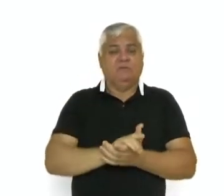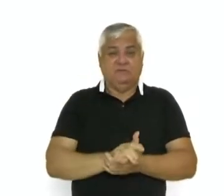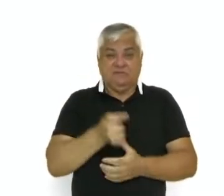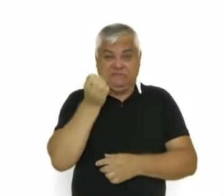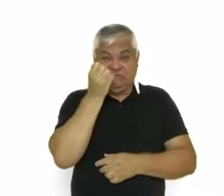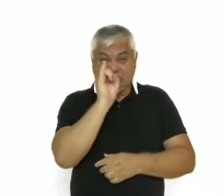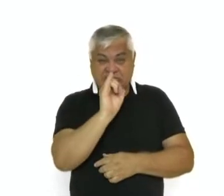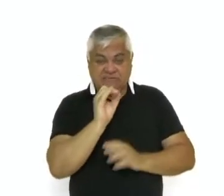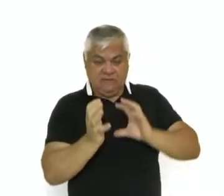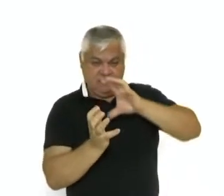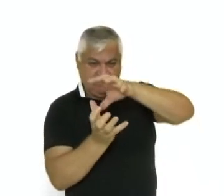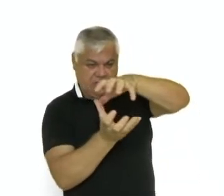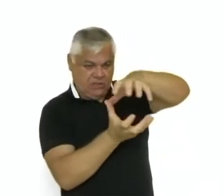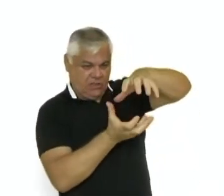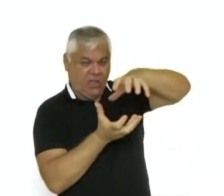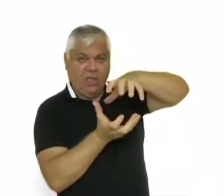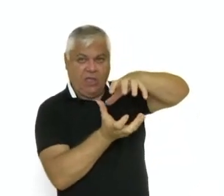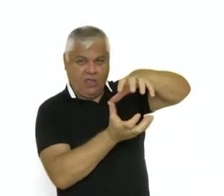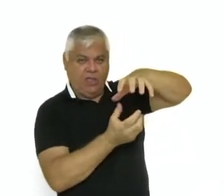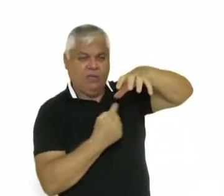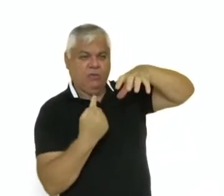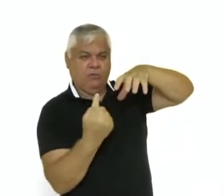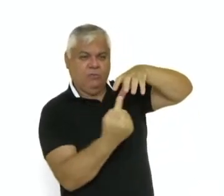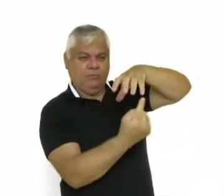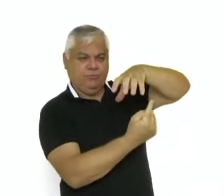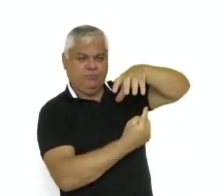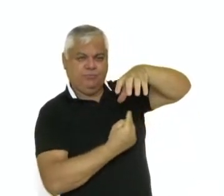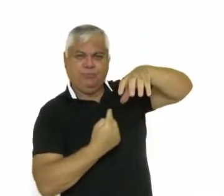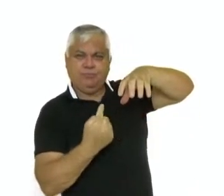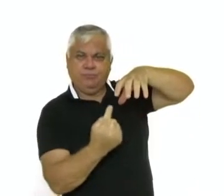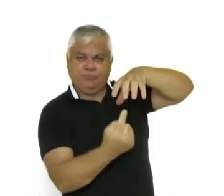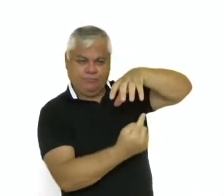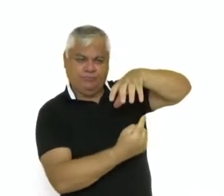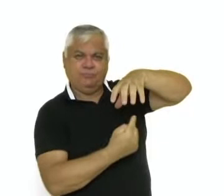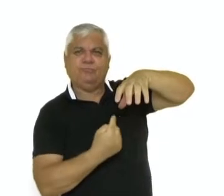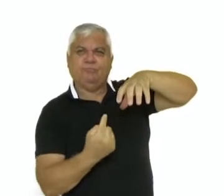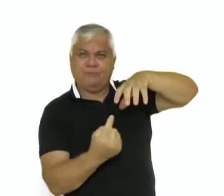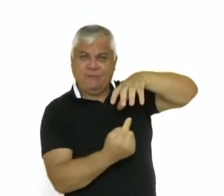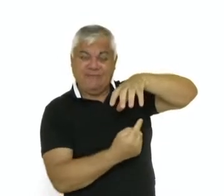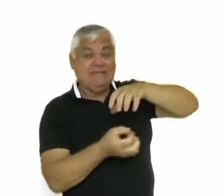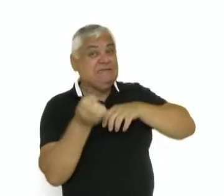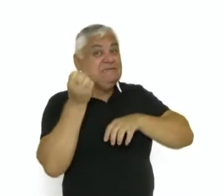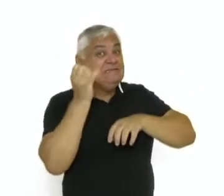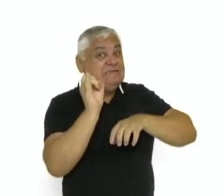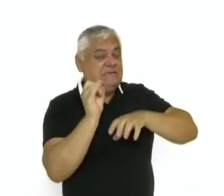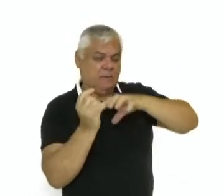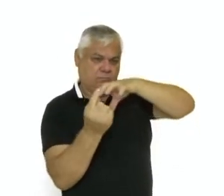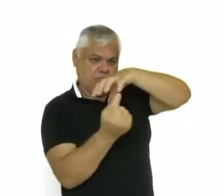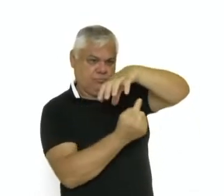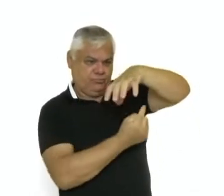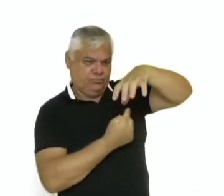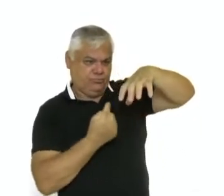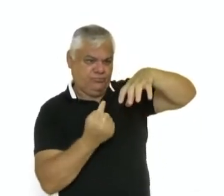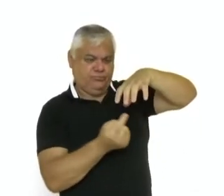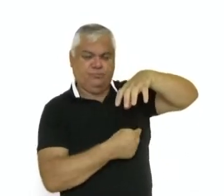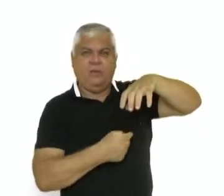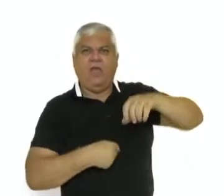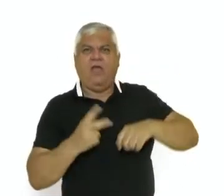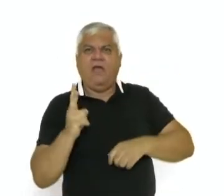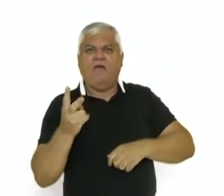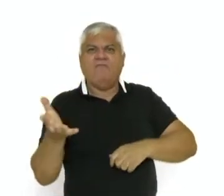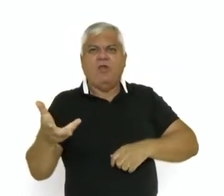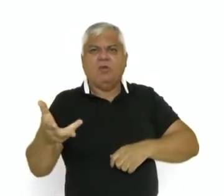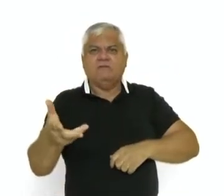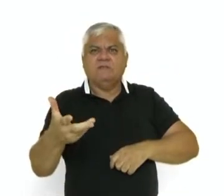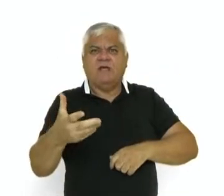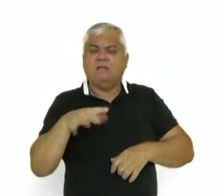Terra possuísse movimento de rotação diário para realizar o seu circuito, sua velocidade deveria ser muito grande